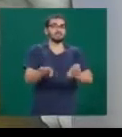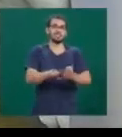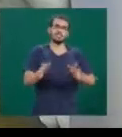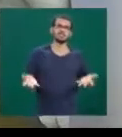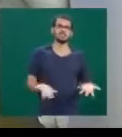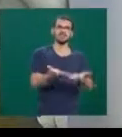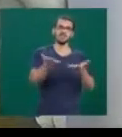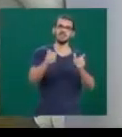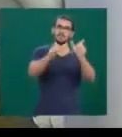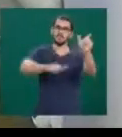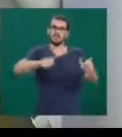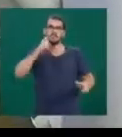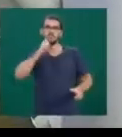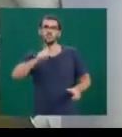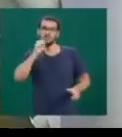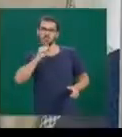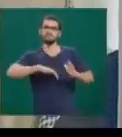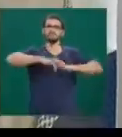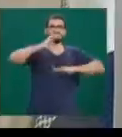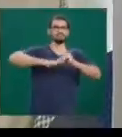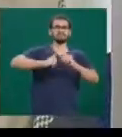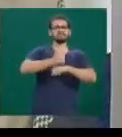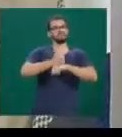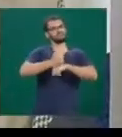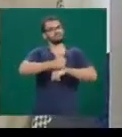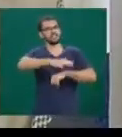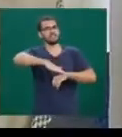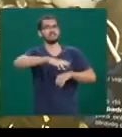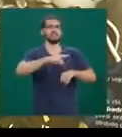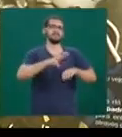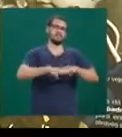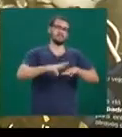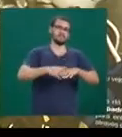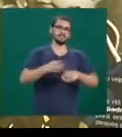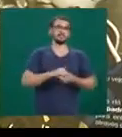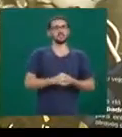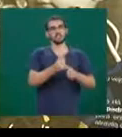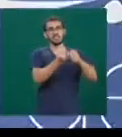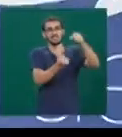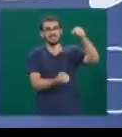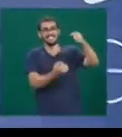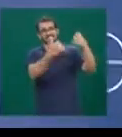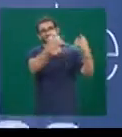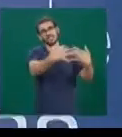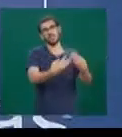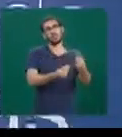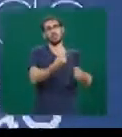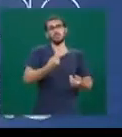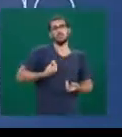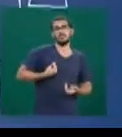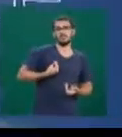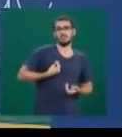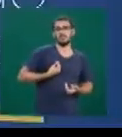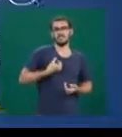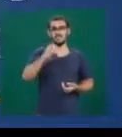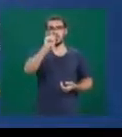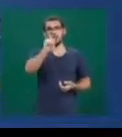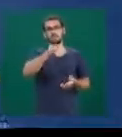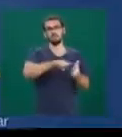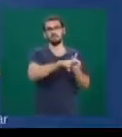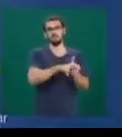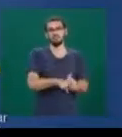pela matemática a atuar na área. Os banners contam um pouco sobre a vida de 8 pesquisadoras.